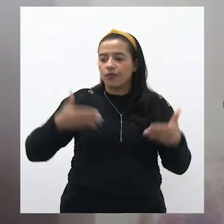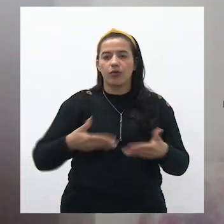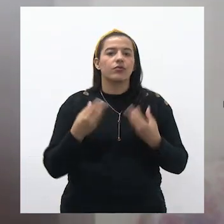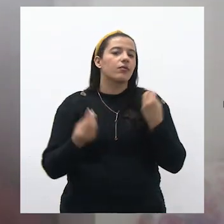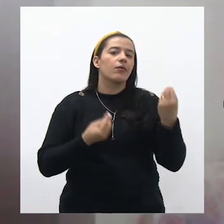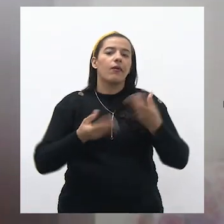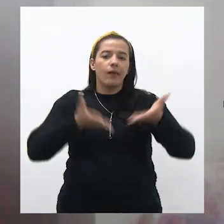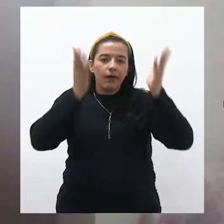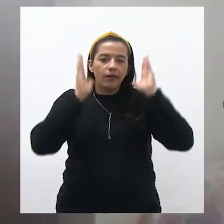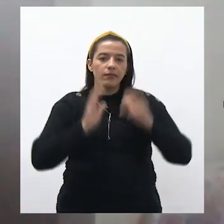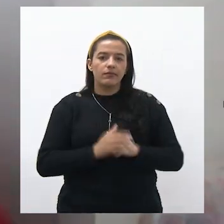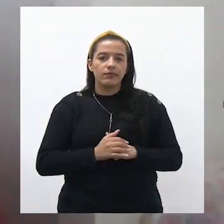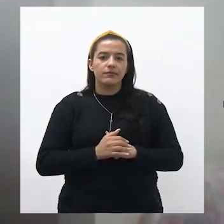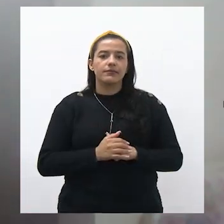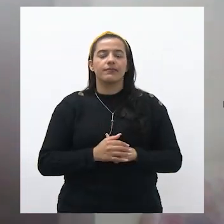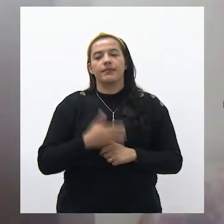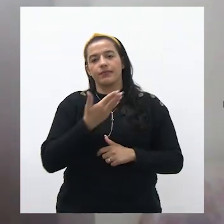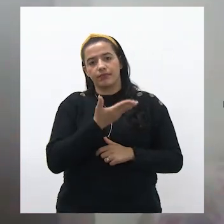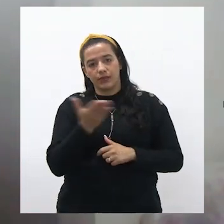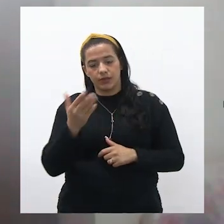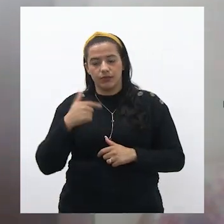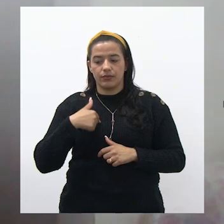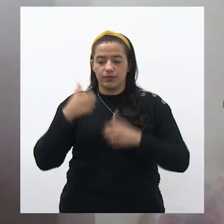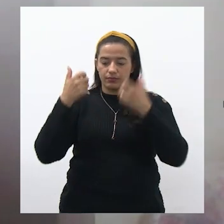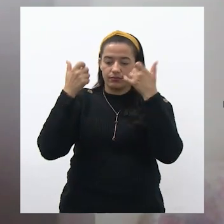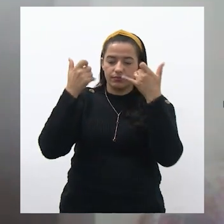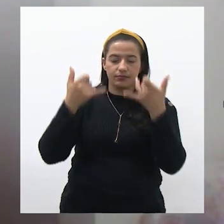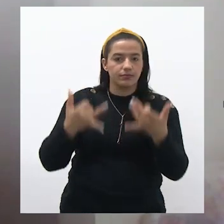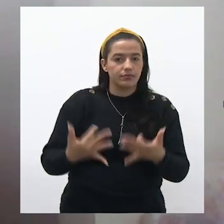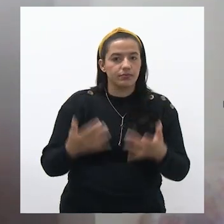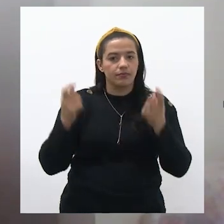Fala sério. Então, ele traz essa questão da